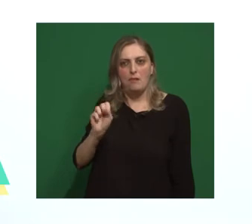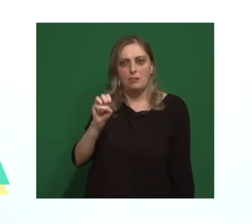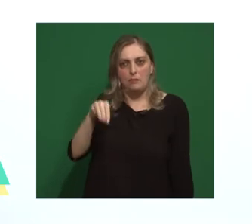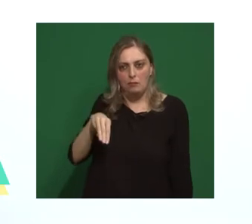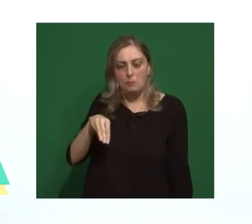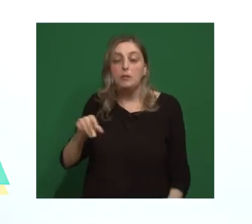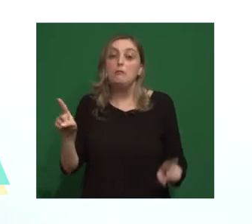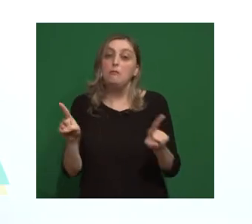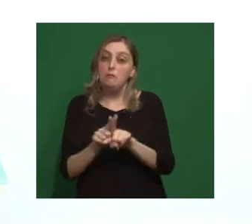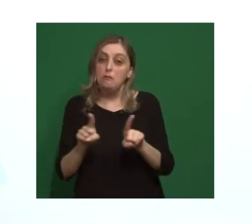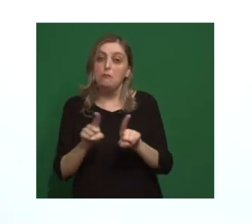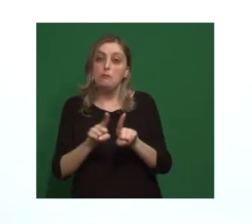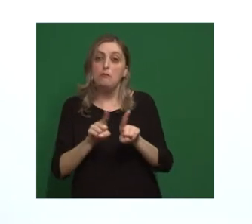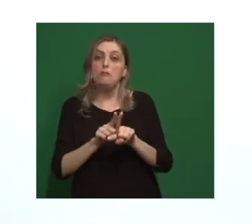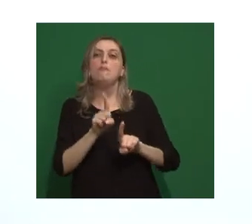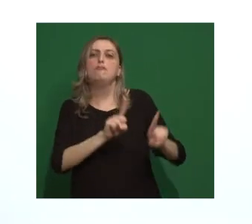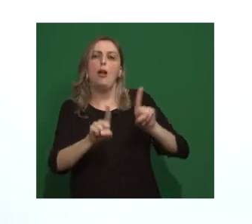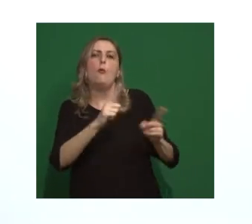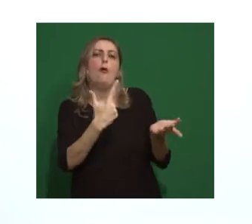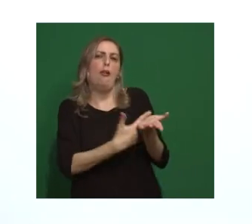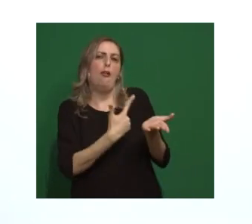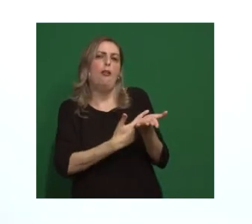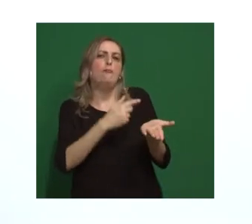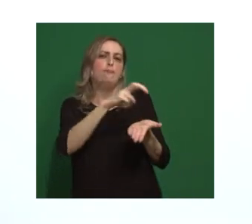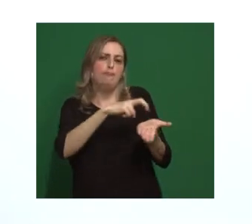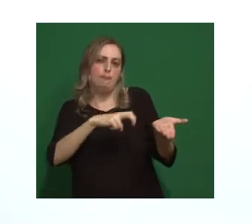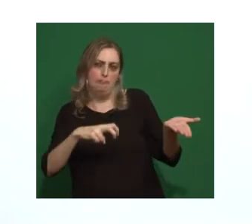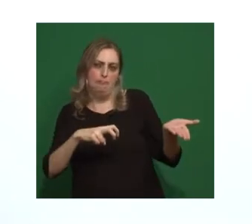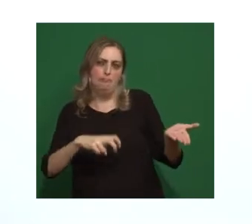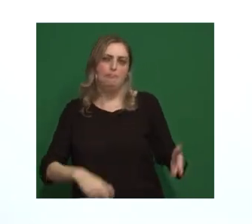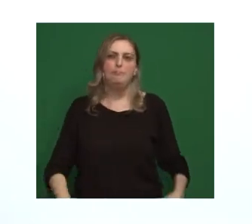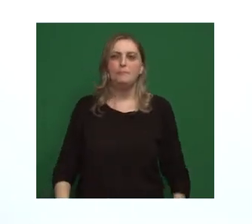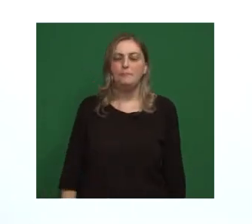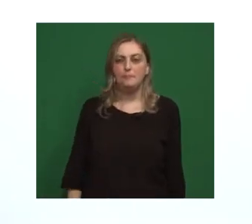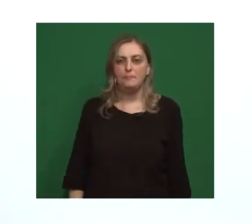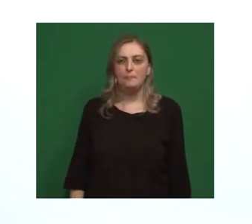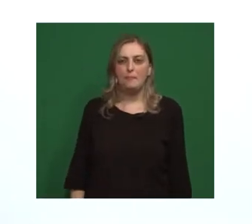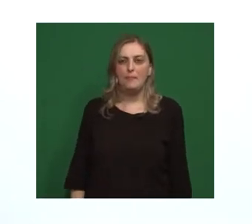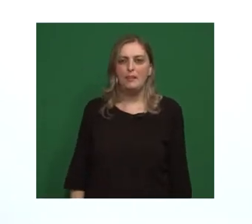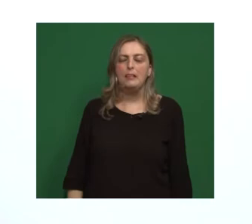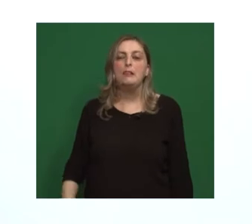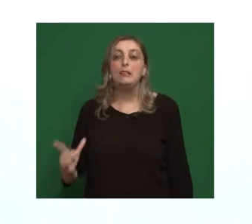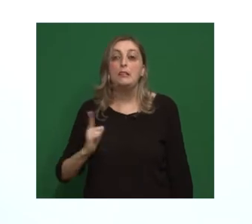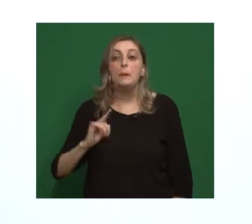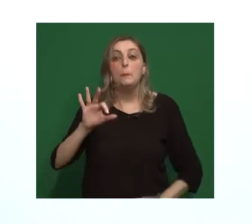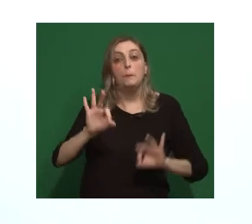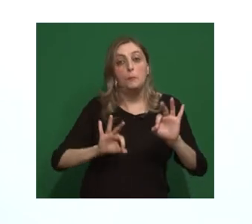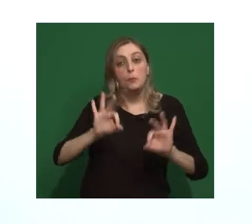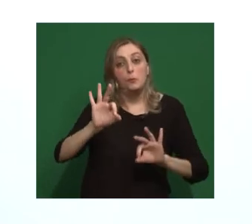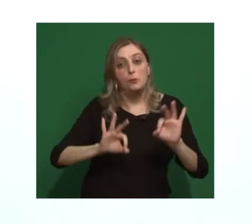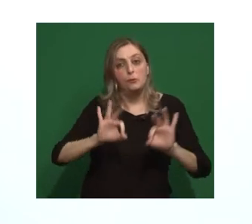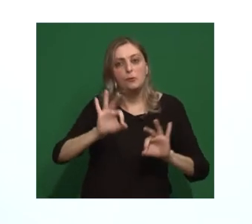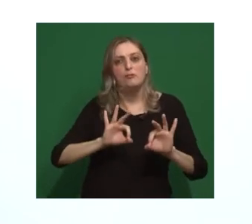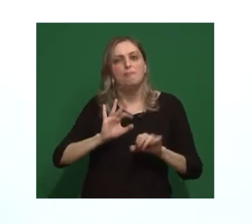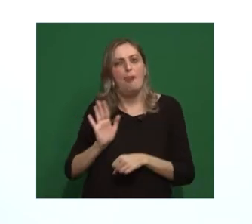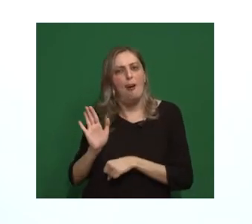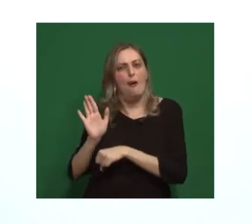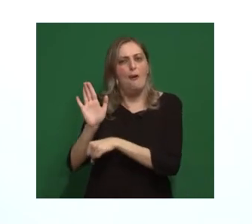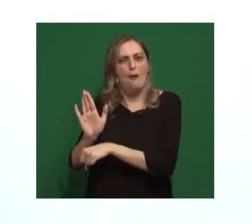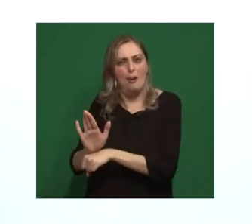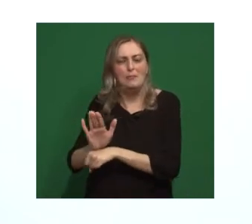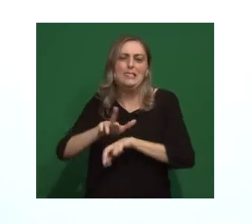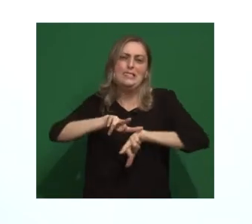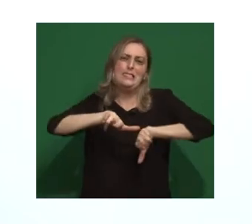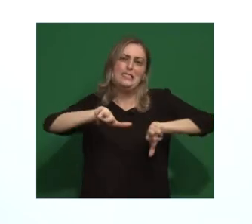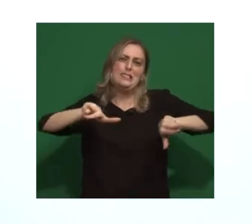também algumas obras em formato impresso. Temos neste projeto a colaboração de